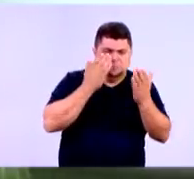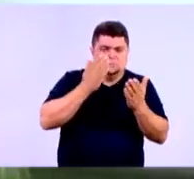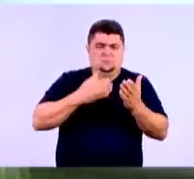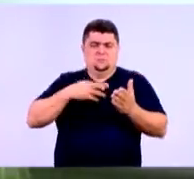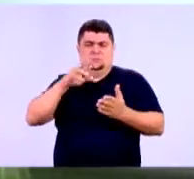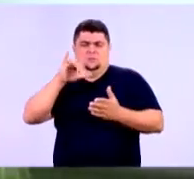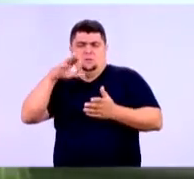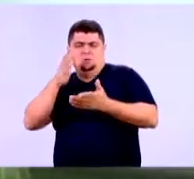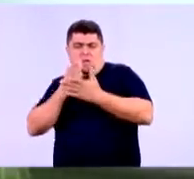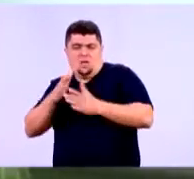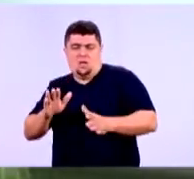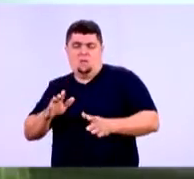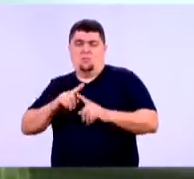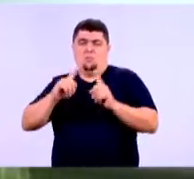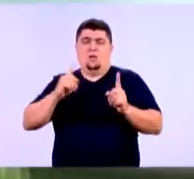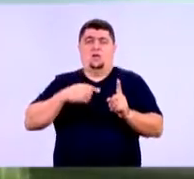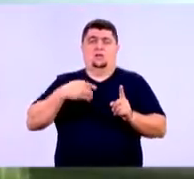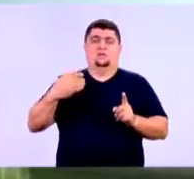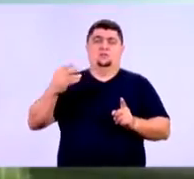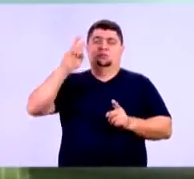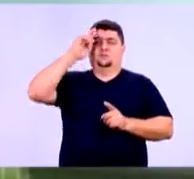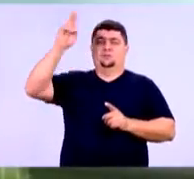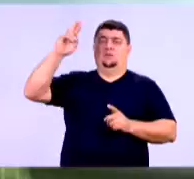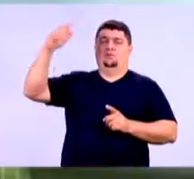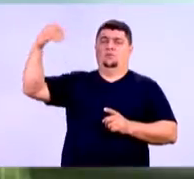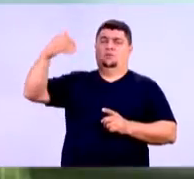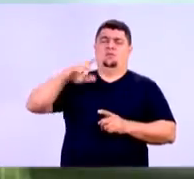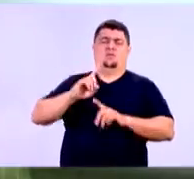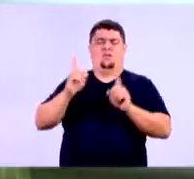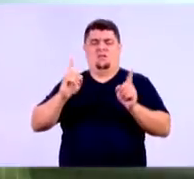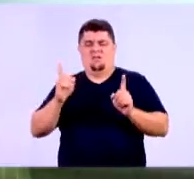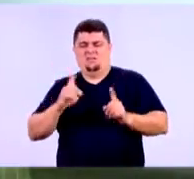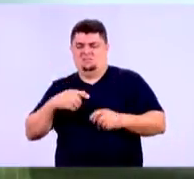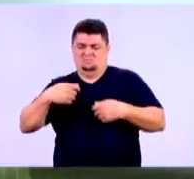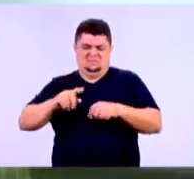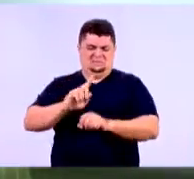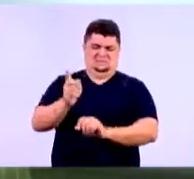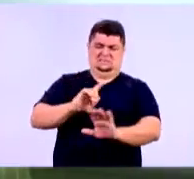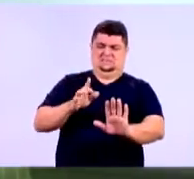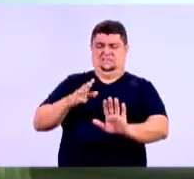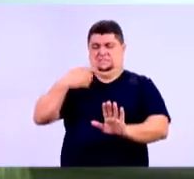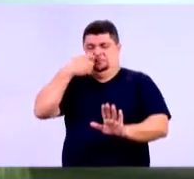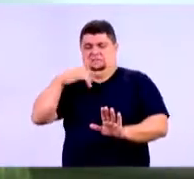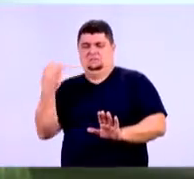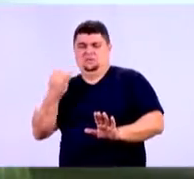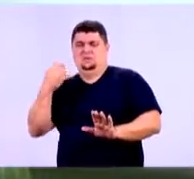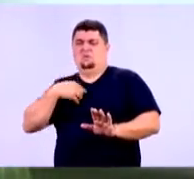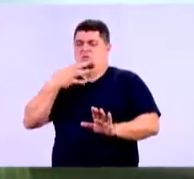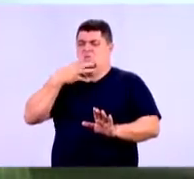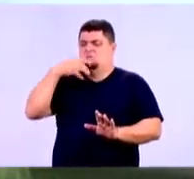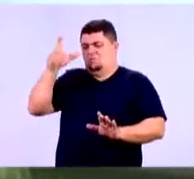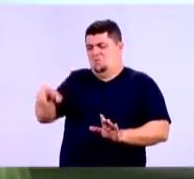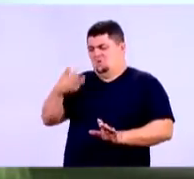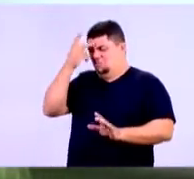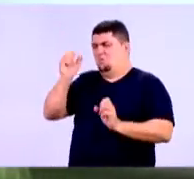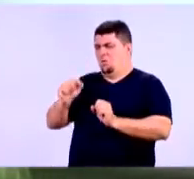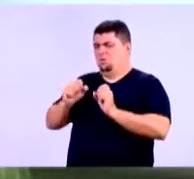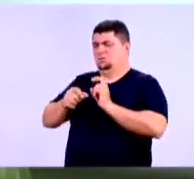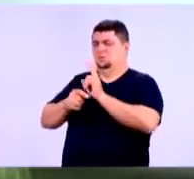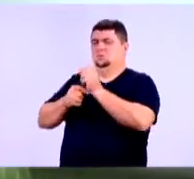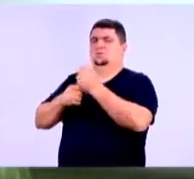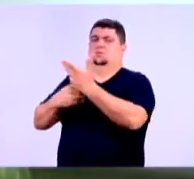risco de crédito e aí a pessoa da direção fala, não precisa fazer essa análise, essas pessoas aqui eu conheço, pode dar crédito para